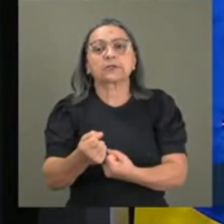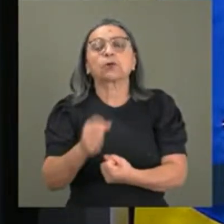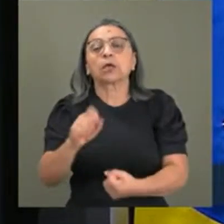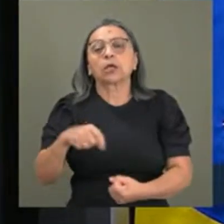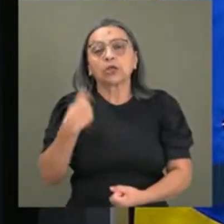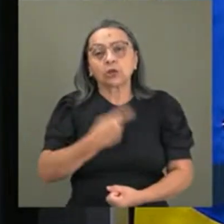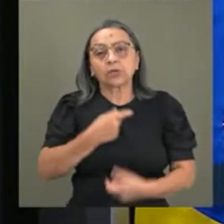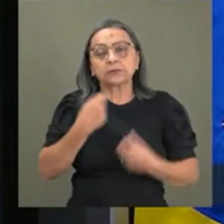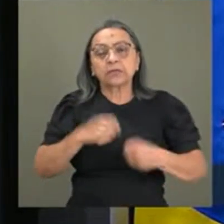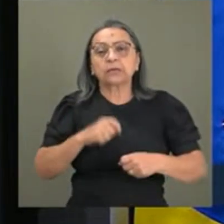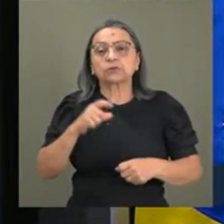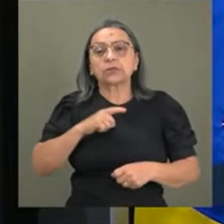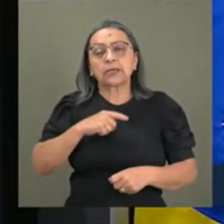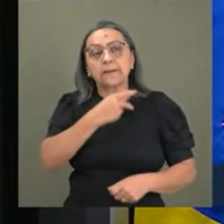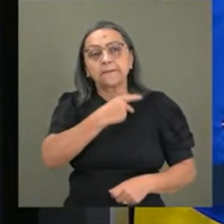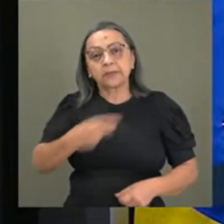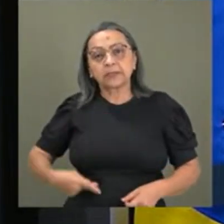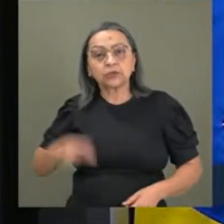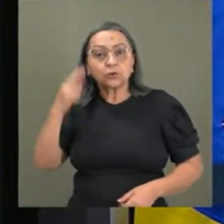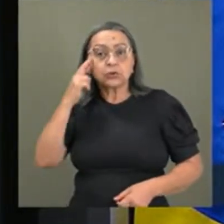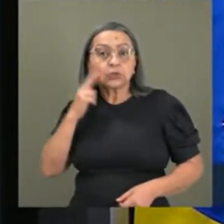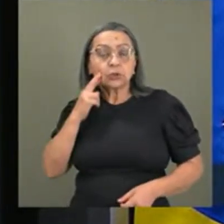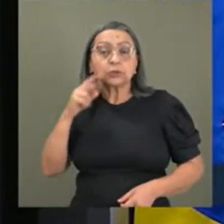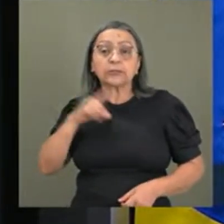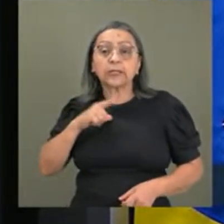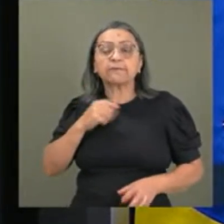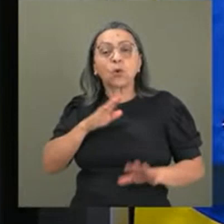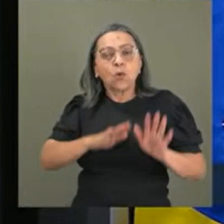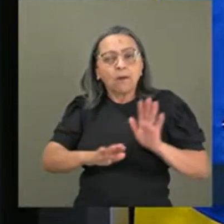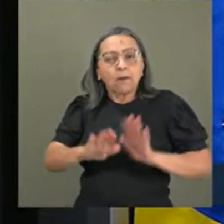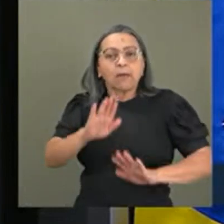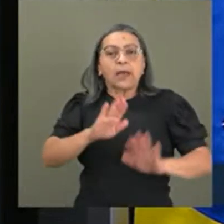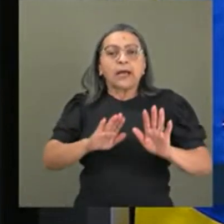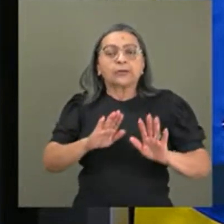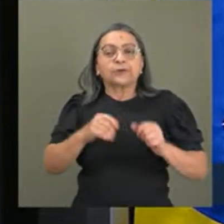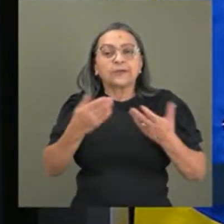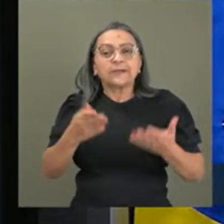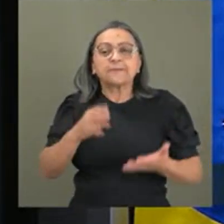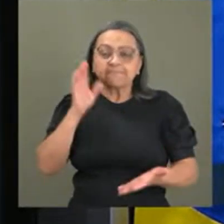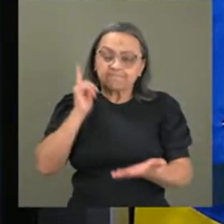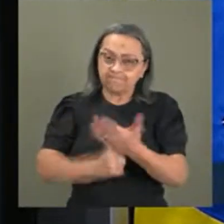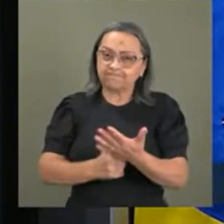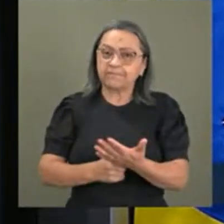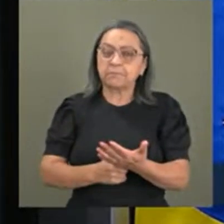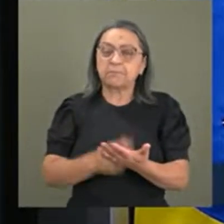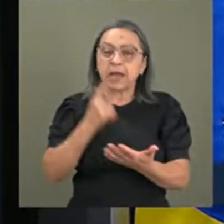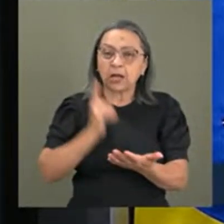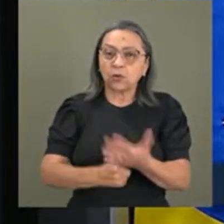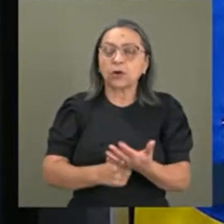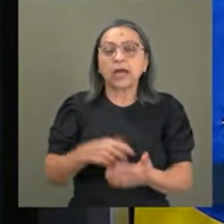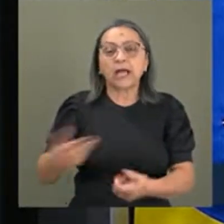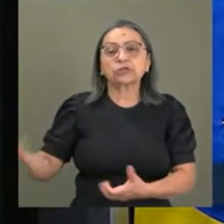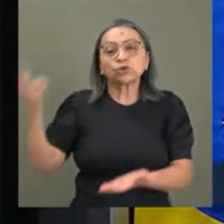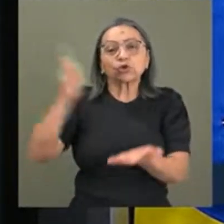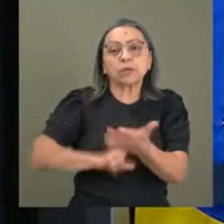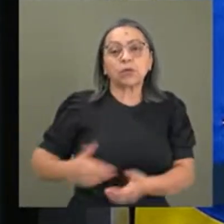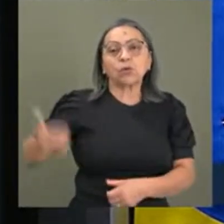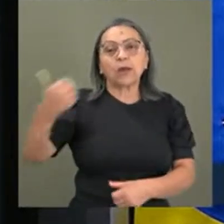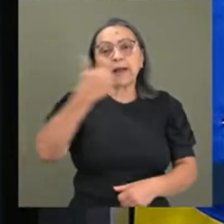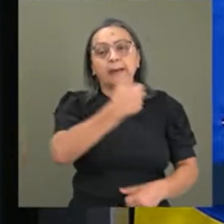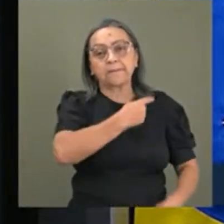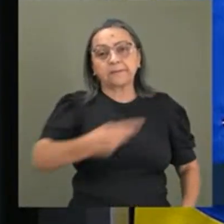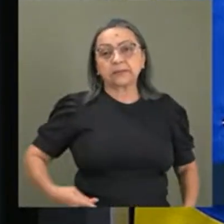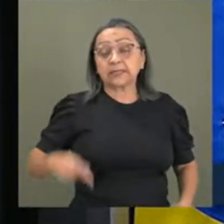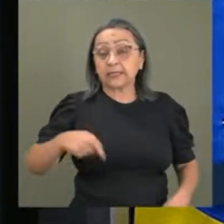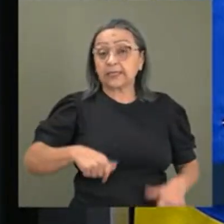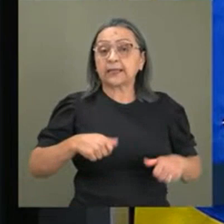debates que o presidente Rodrigo Pacheco teve o cuidado e fez questão de presidir a maior parte